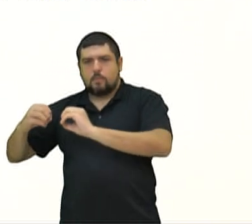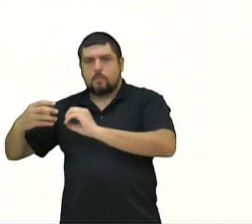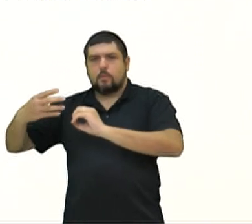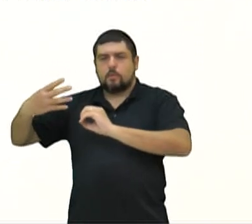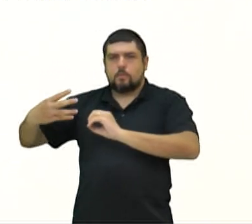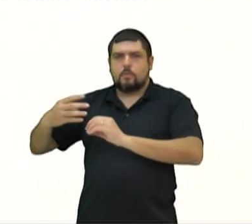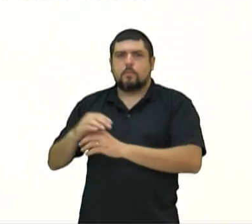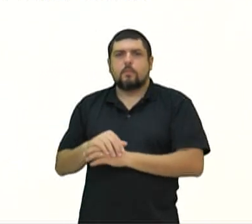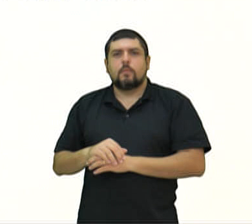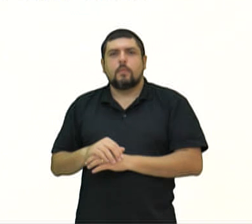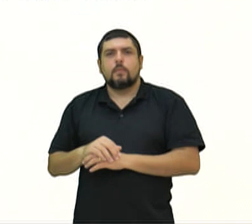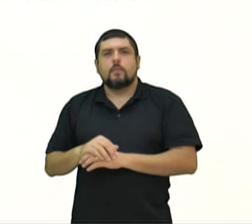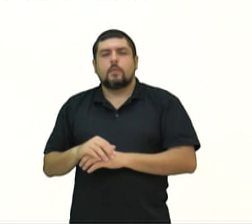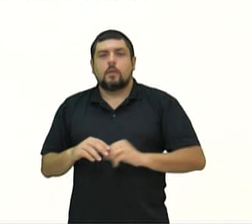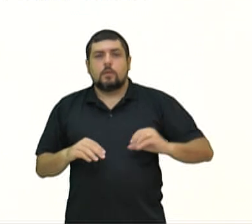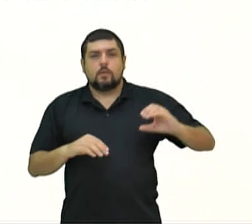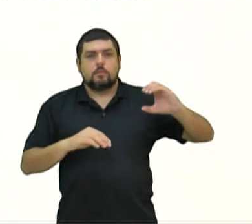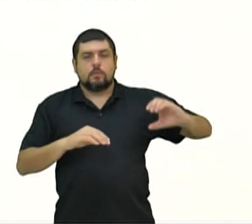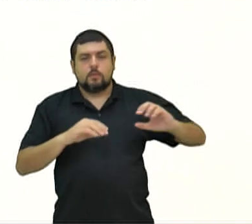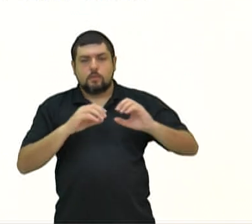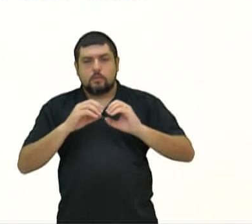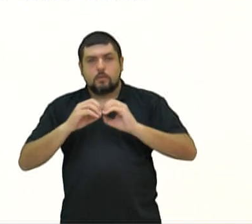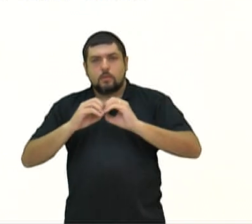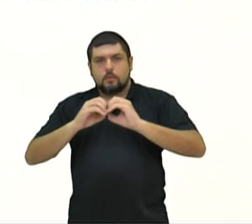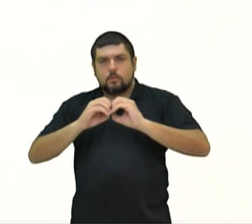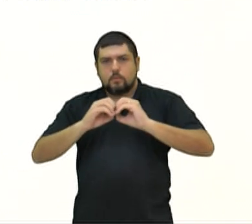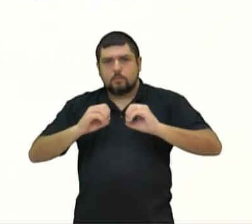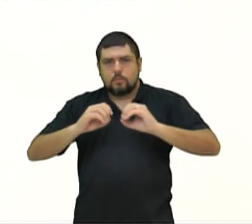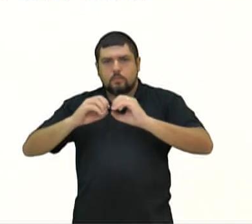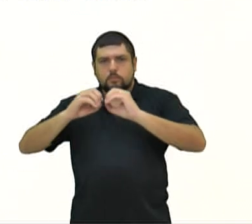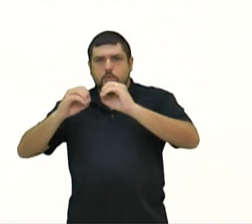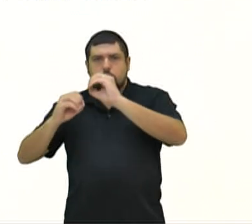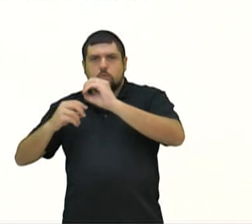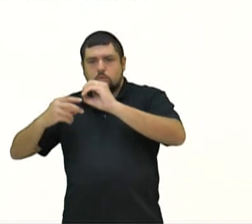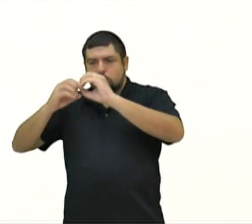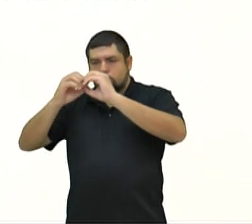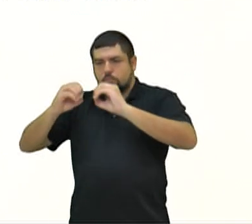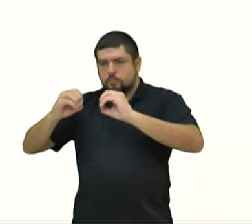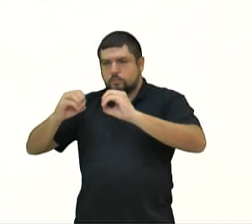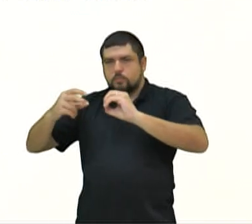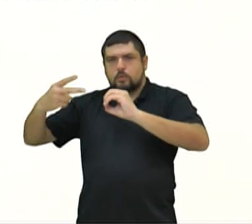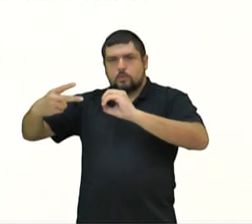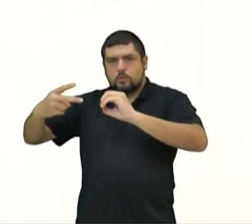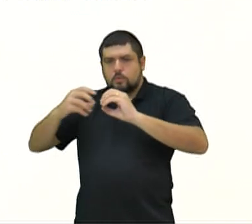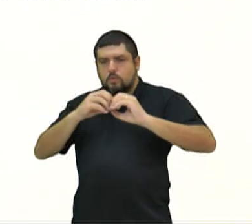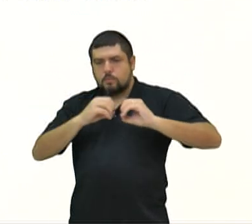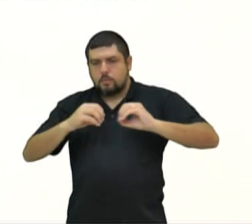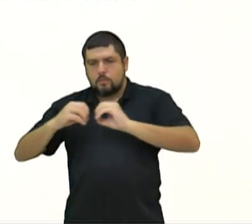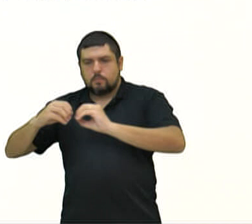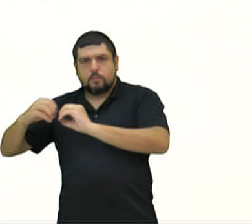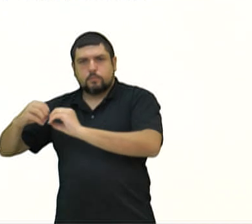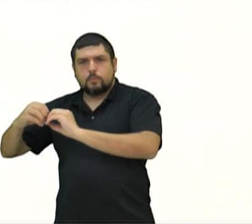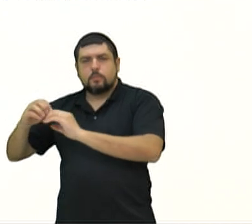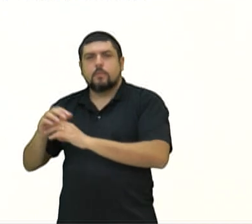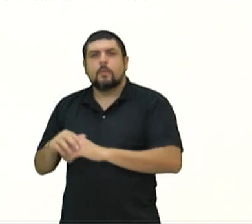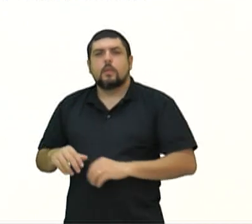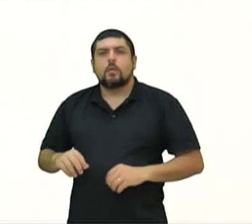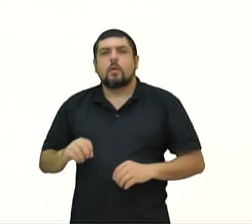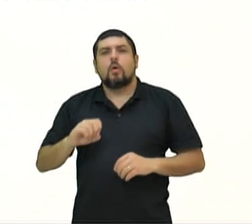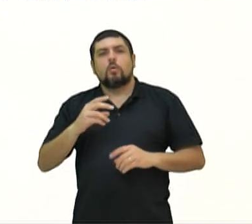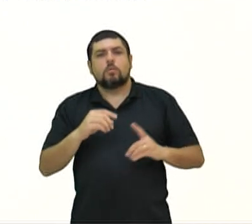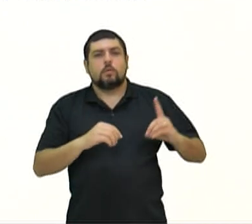Letra C, a divisão de um espermatócito secundário em 4 espermátides. Ou letra D, a divisão de